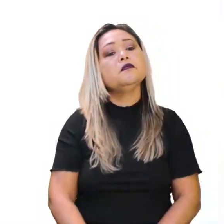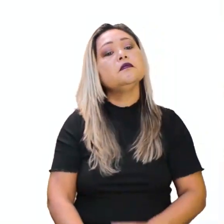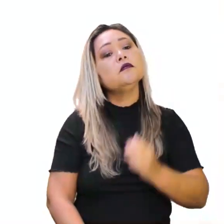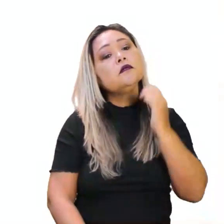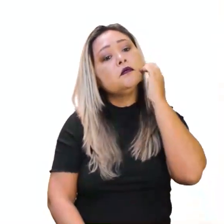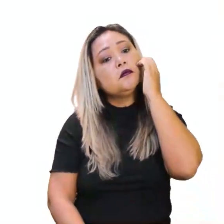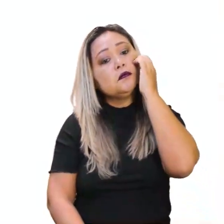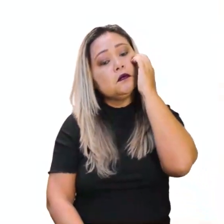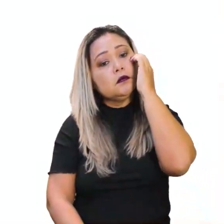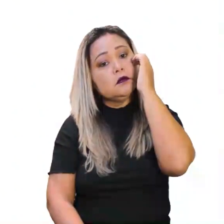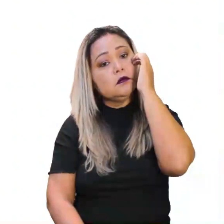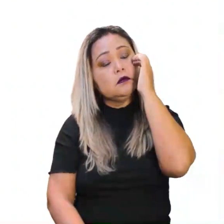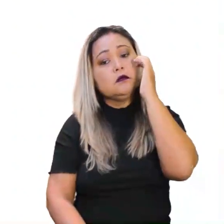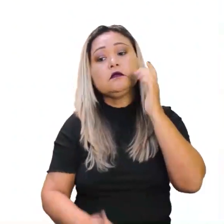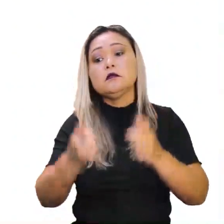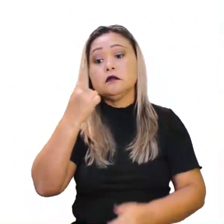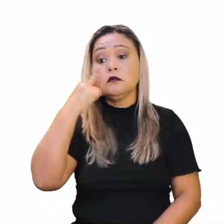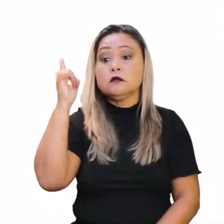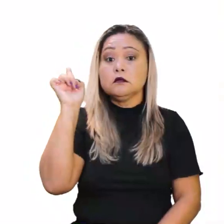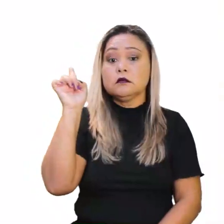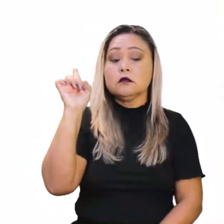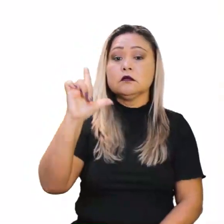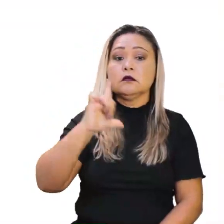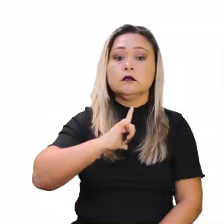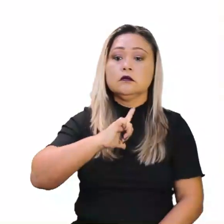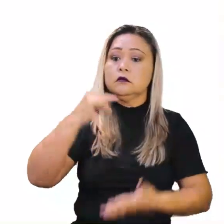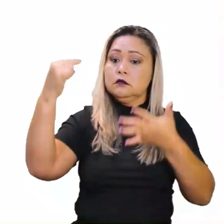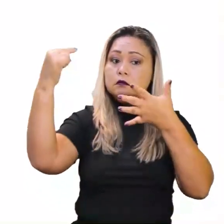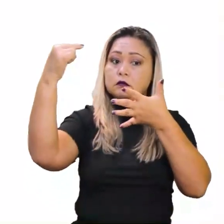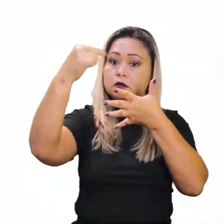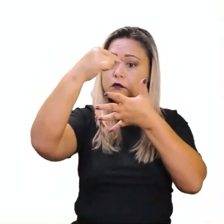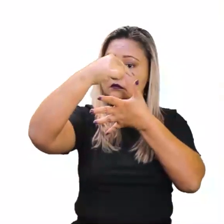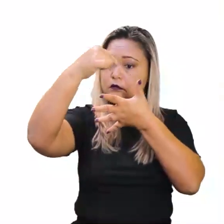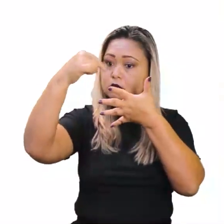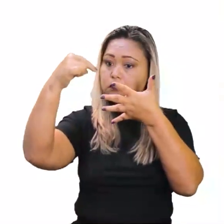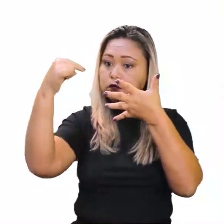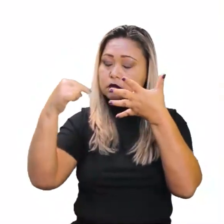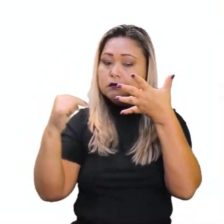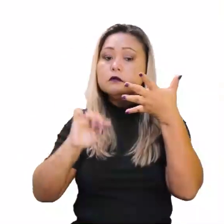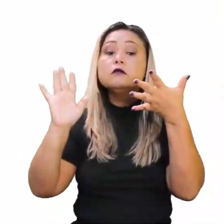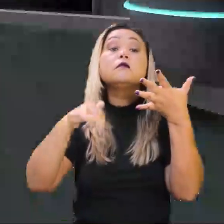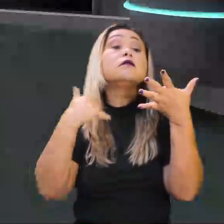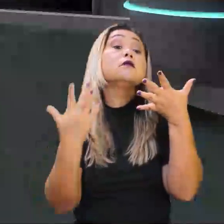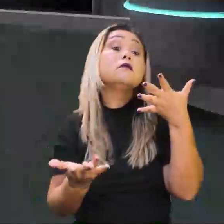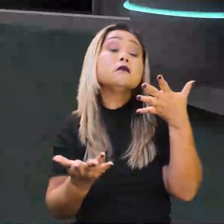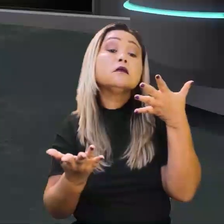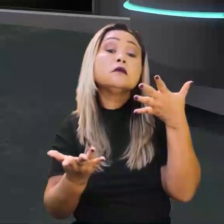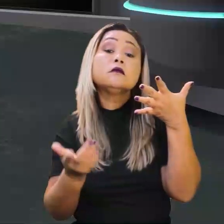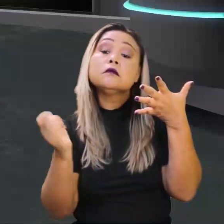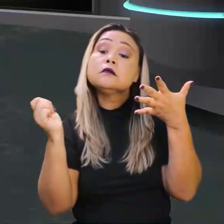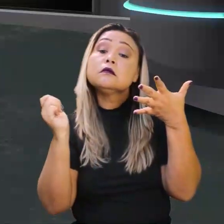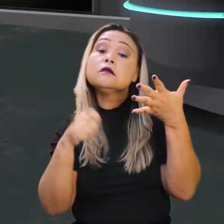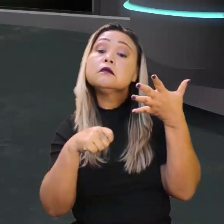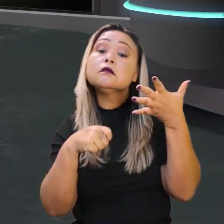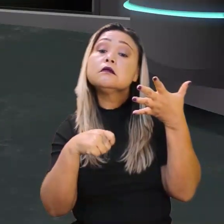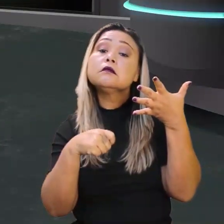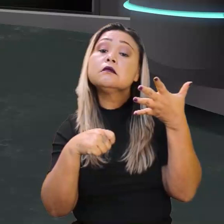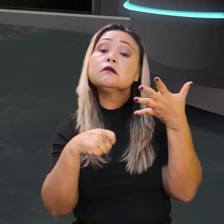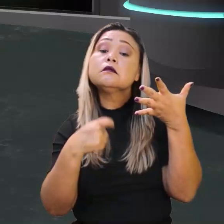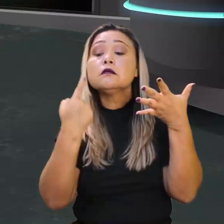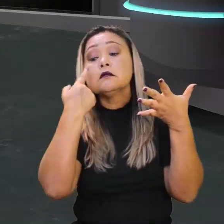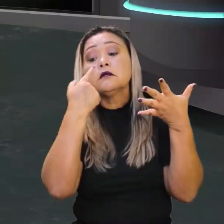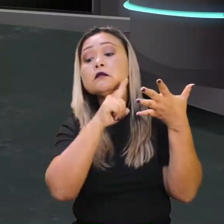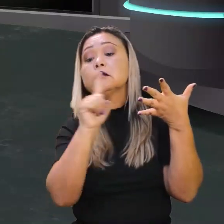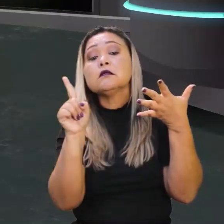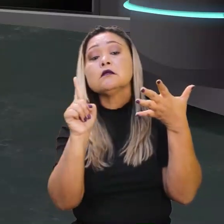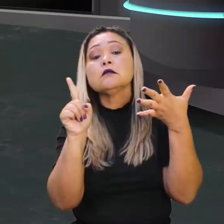Então, nós vemos aí que temos essas alternativas, as quais deveremos